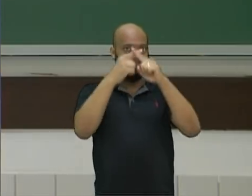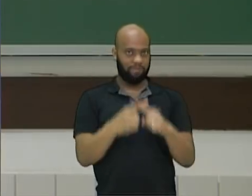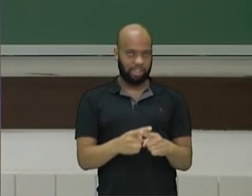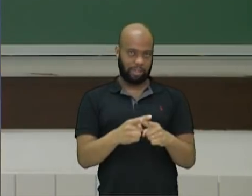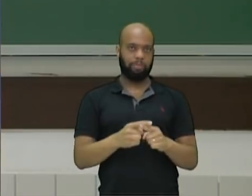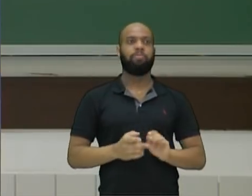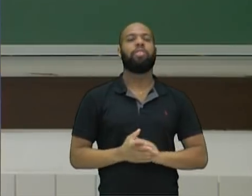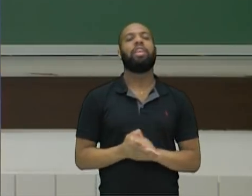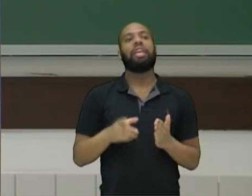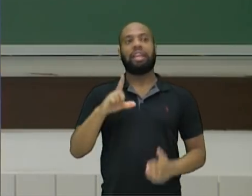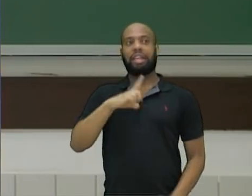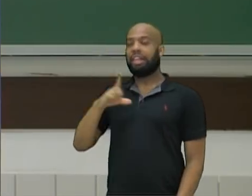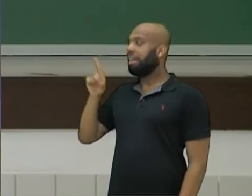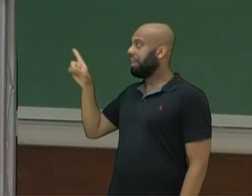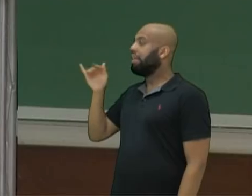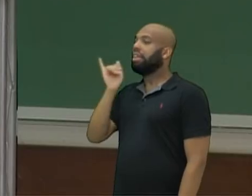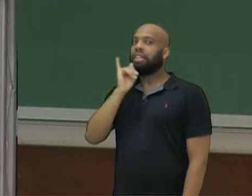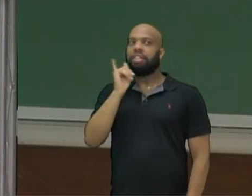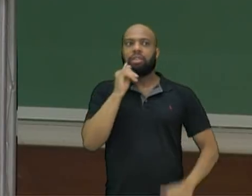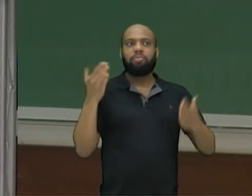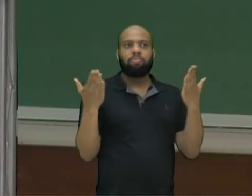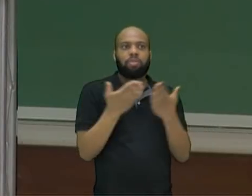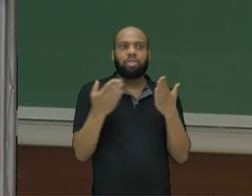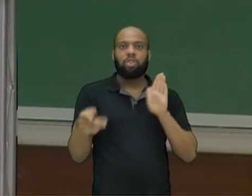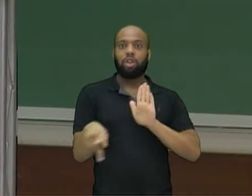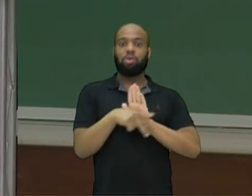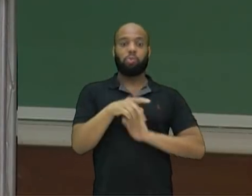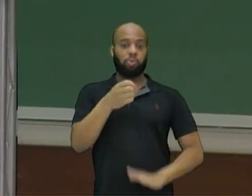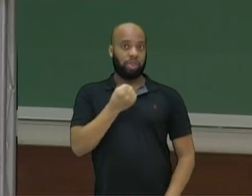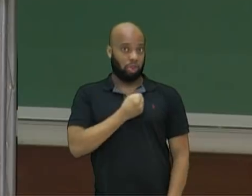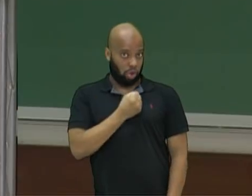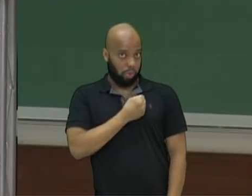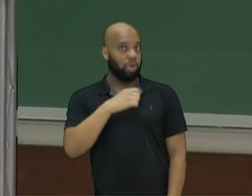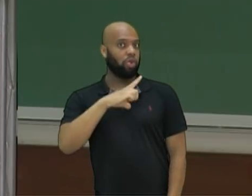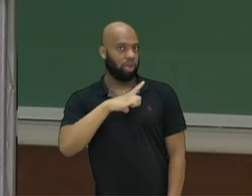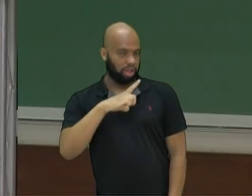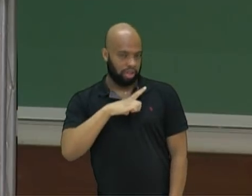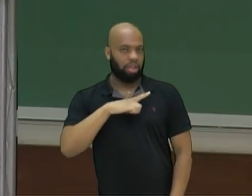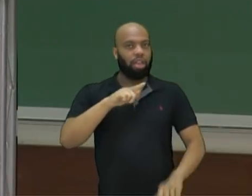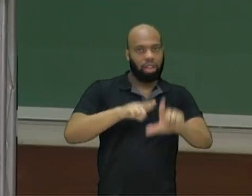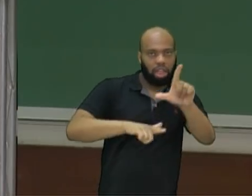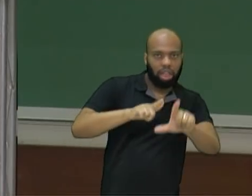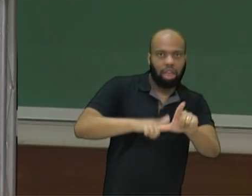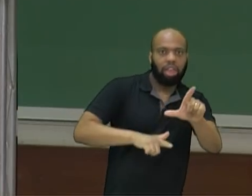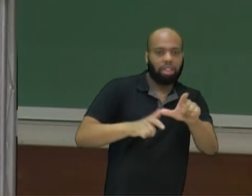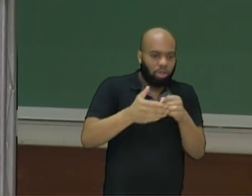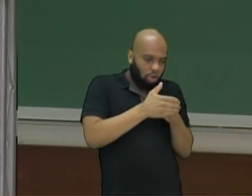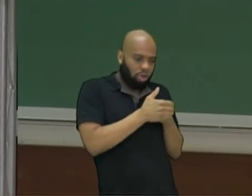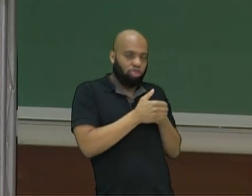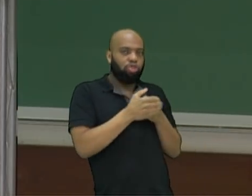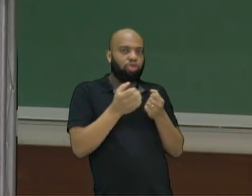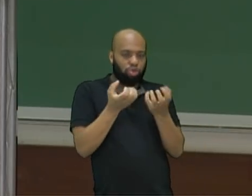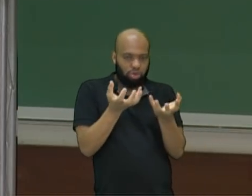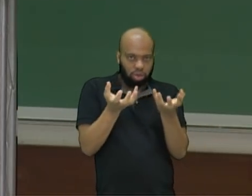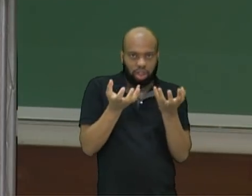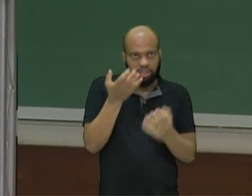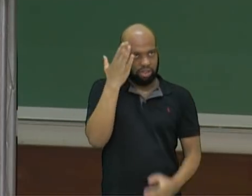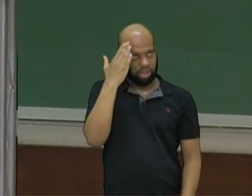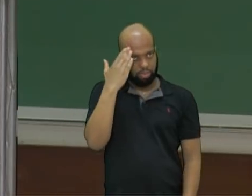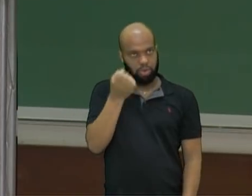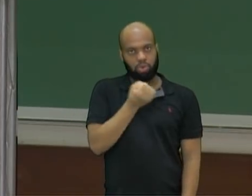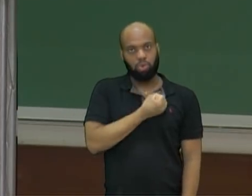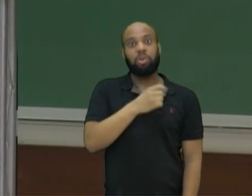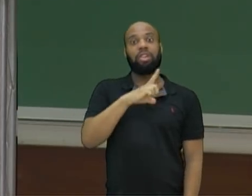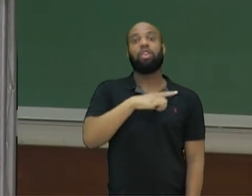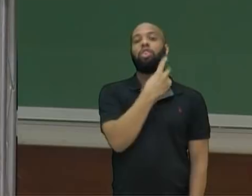deixei aqui um exemplo para vocês, agora um exemplo com números envolvendo também variáveis. Eu fiz o quê? 2